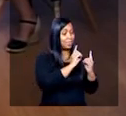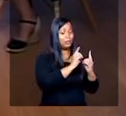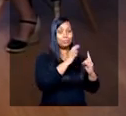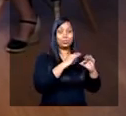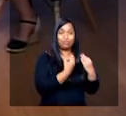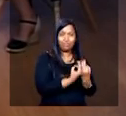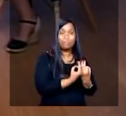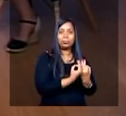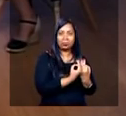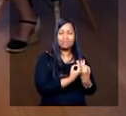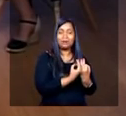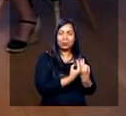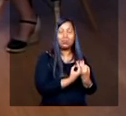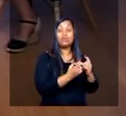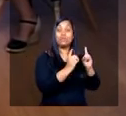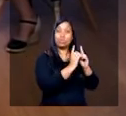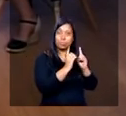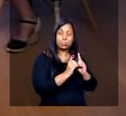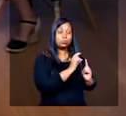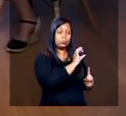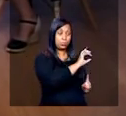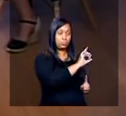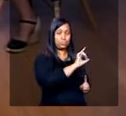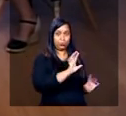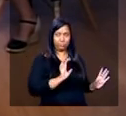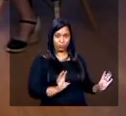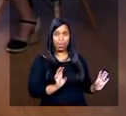eu volto e retomo. Foram atendimentos individuais.